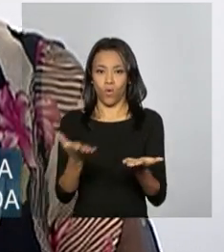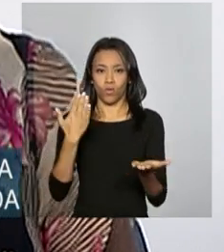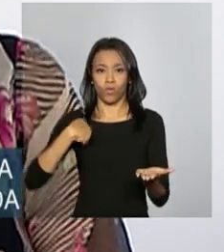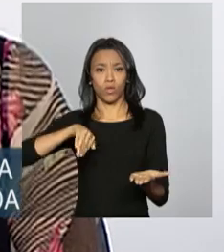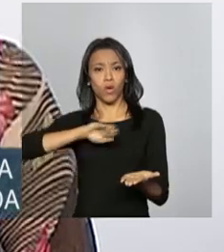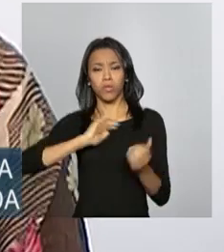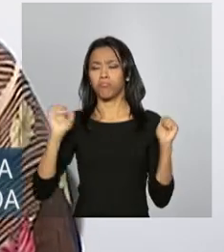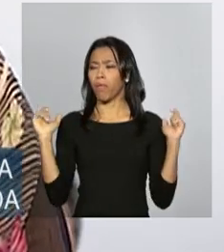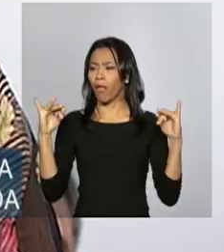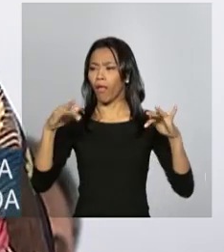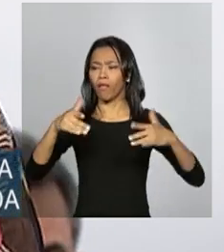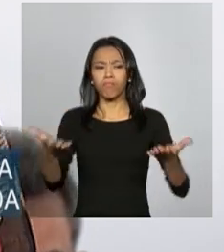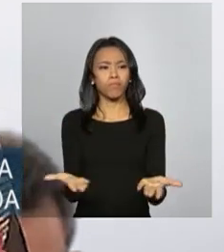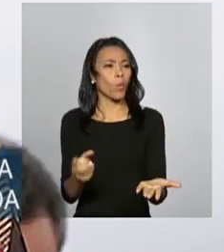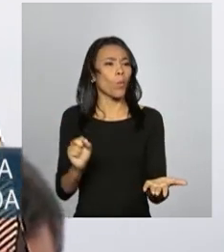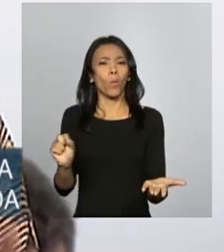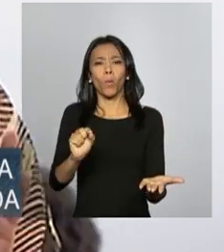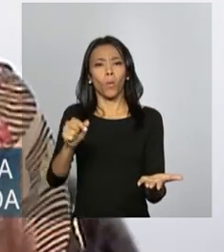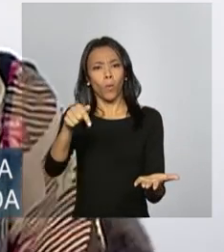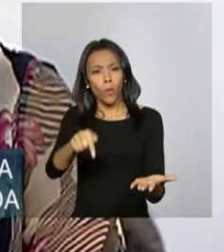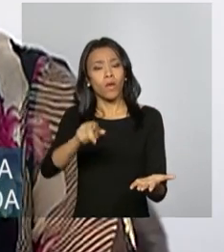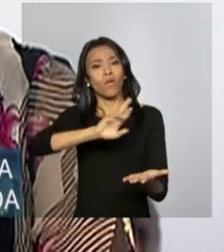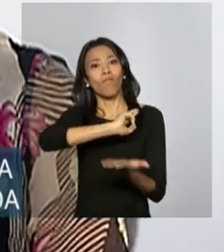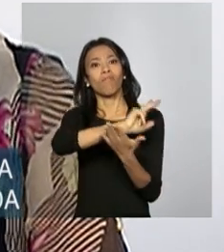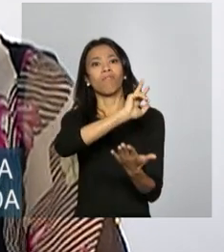aqui em link